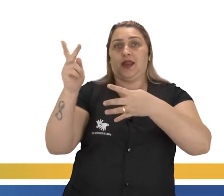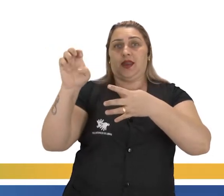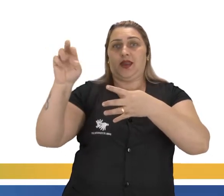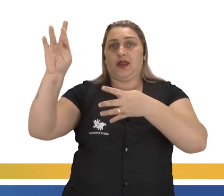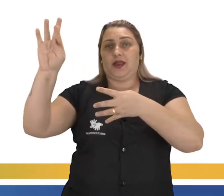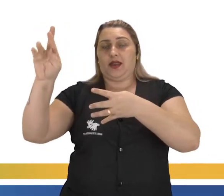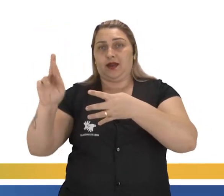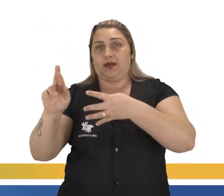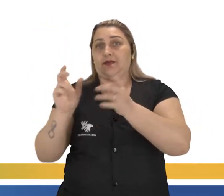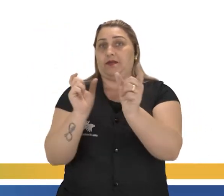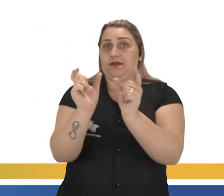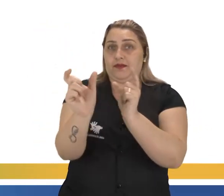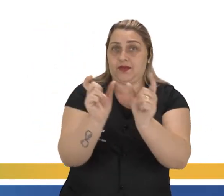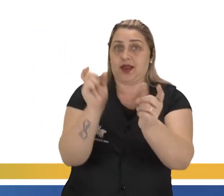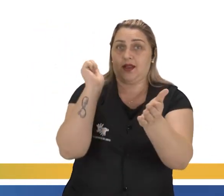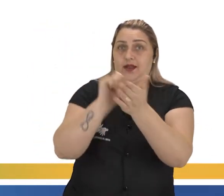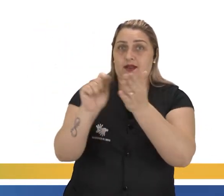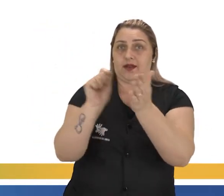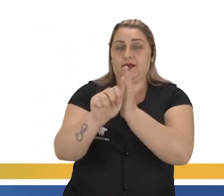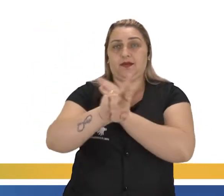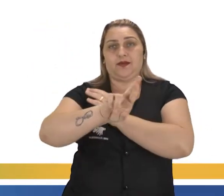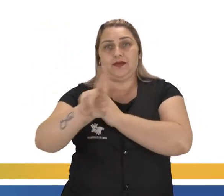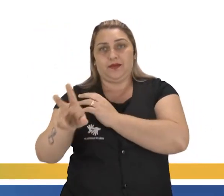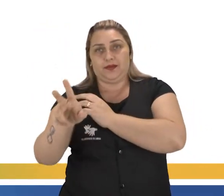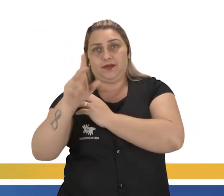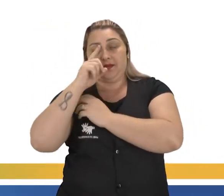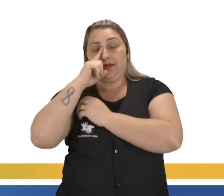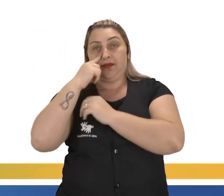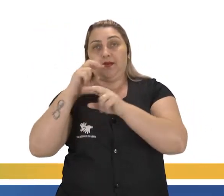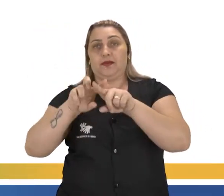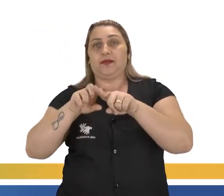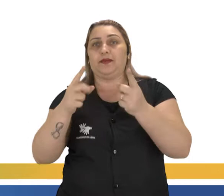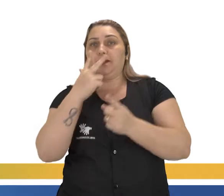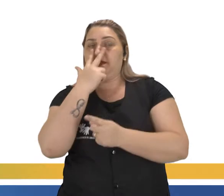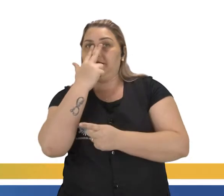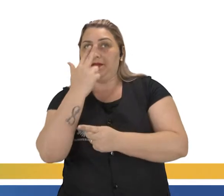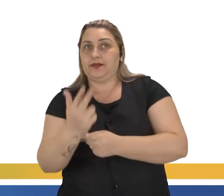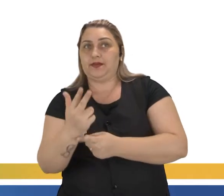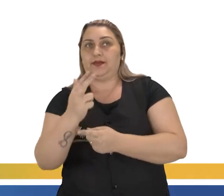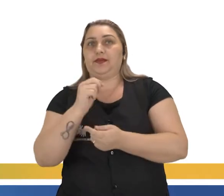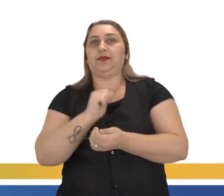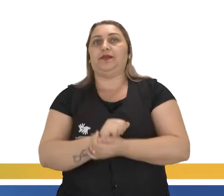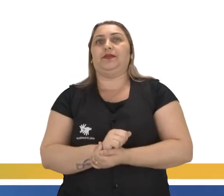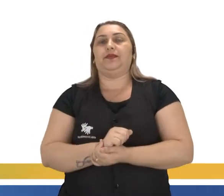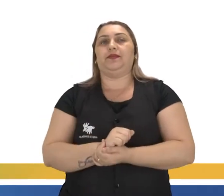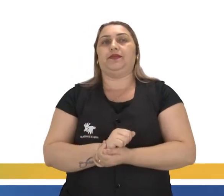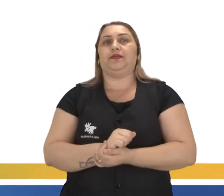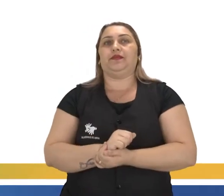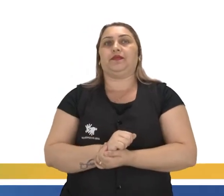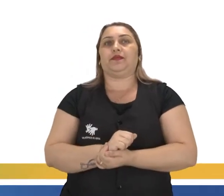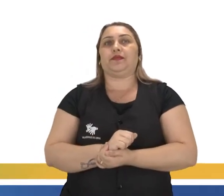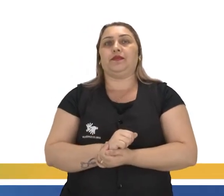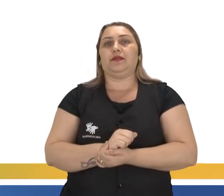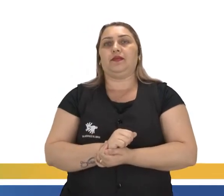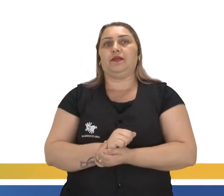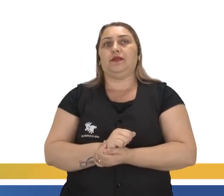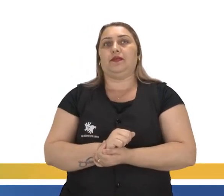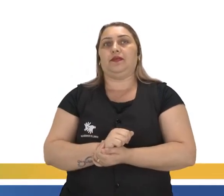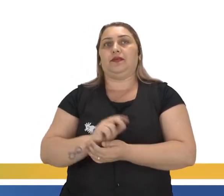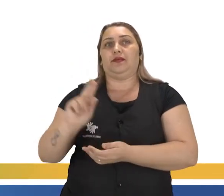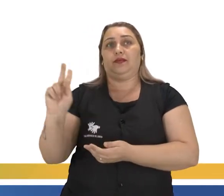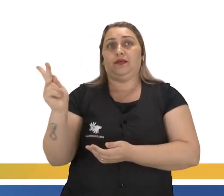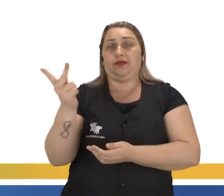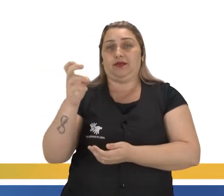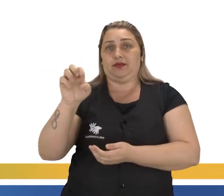seja, palavras que têm a grafia diferente, mas que se parecem. Diz assim,